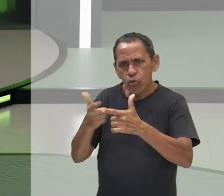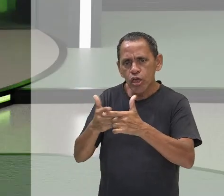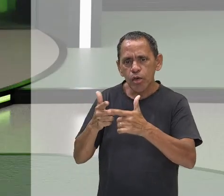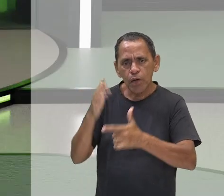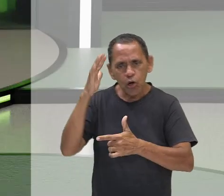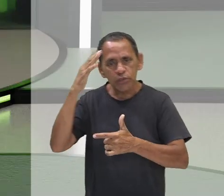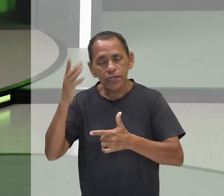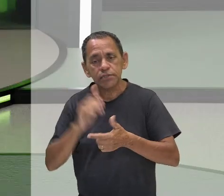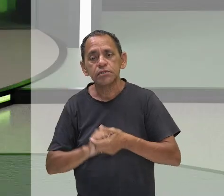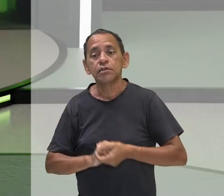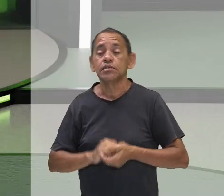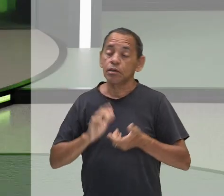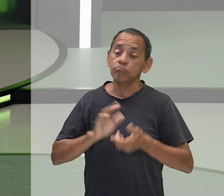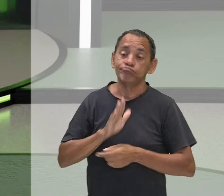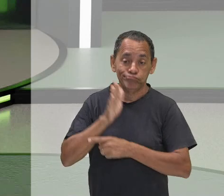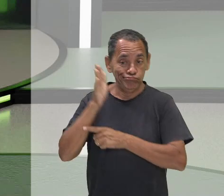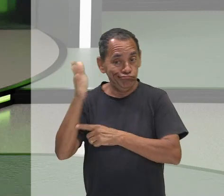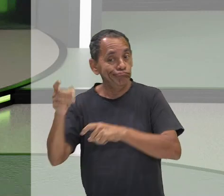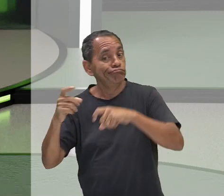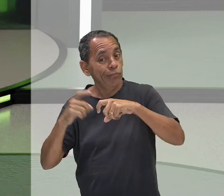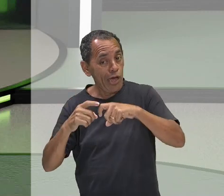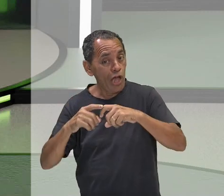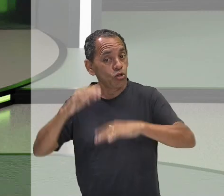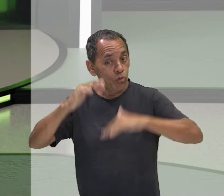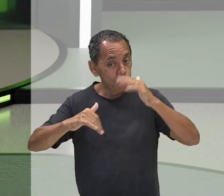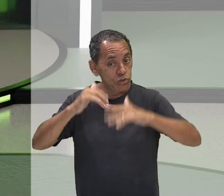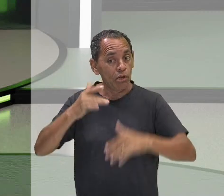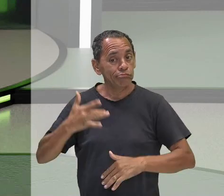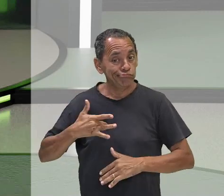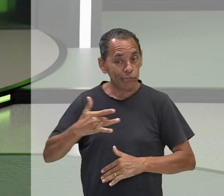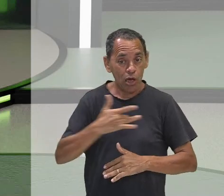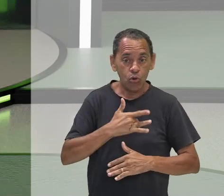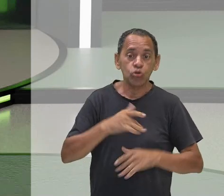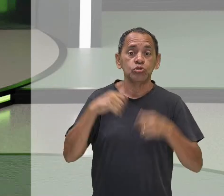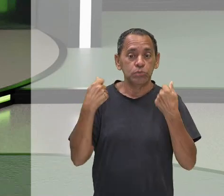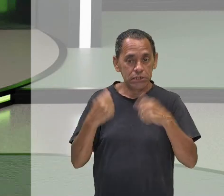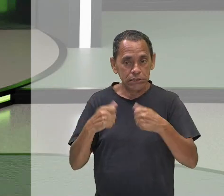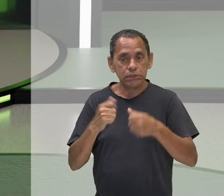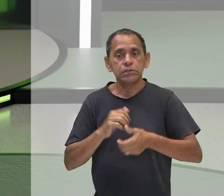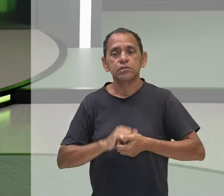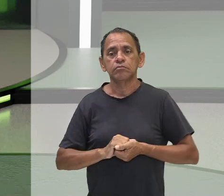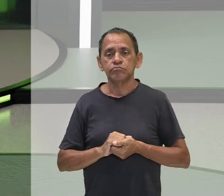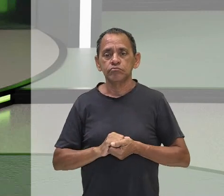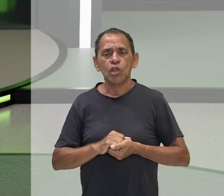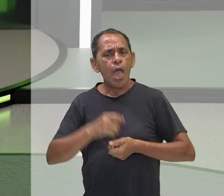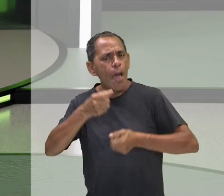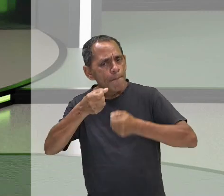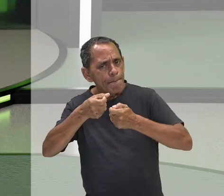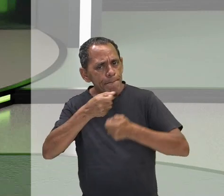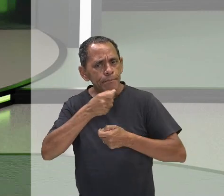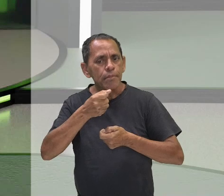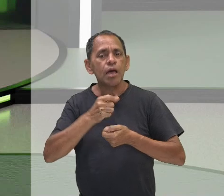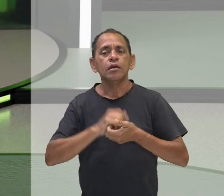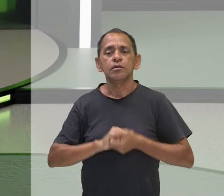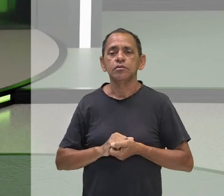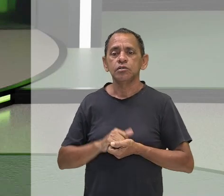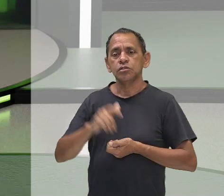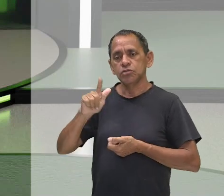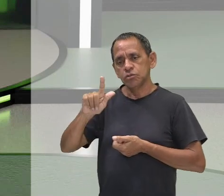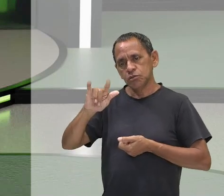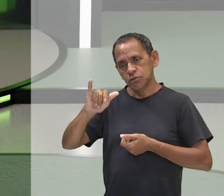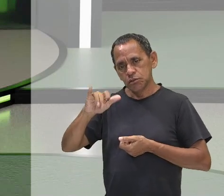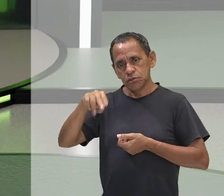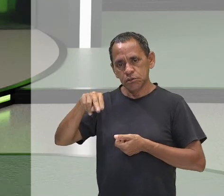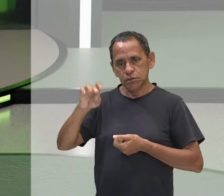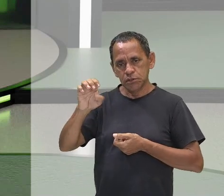que procurar uma orientação de um profissional da saúde, um médico, nesse caso aí é o ginecologista, o profissional